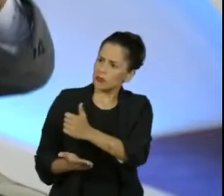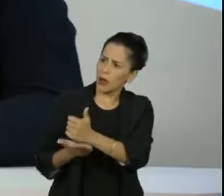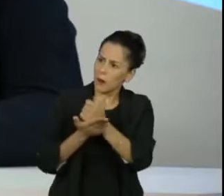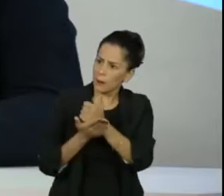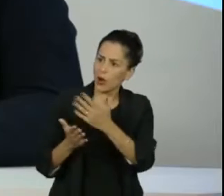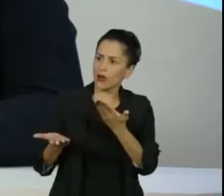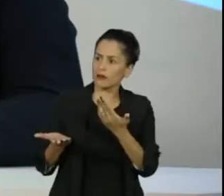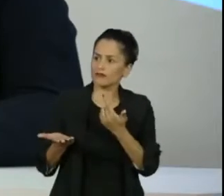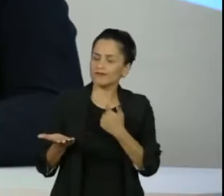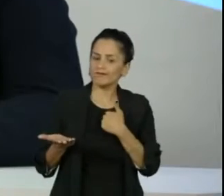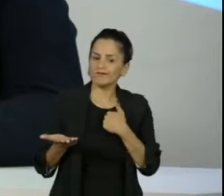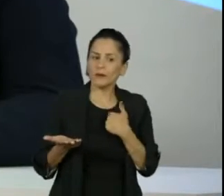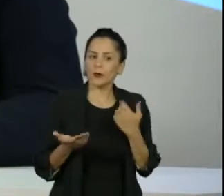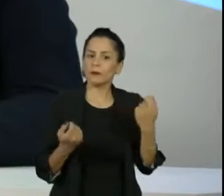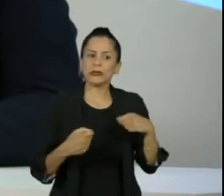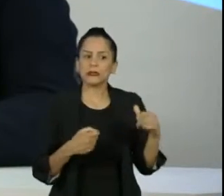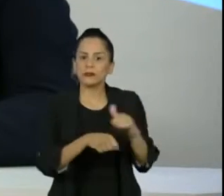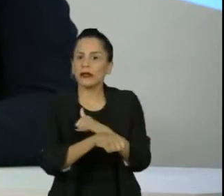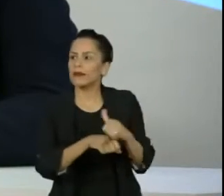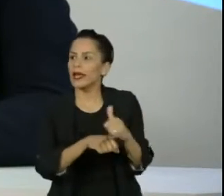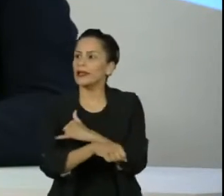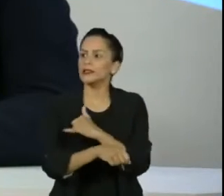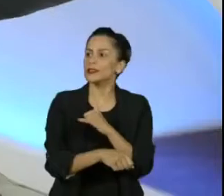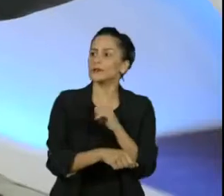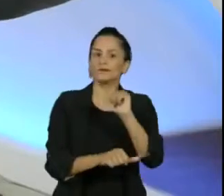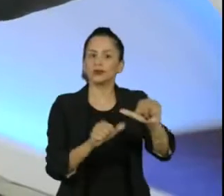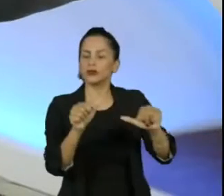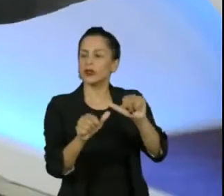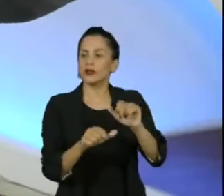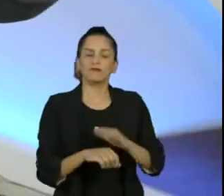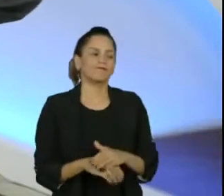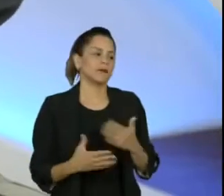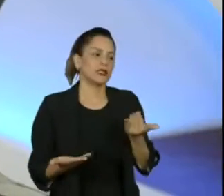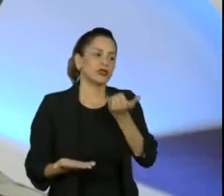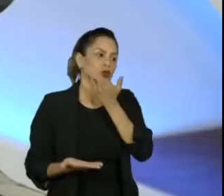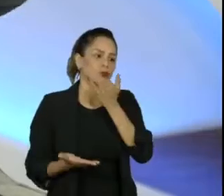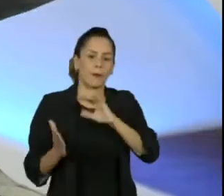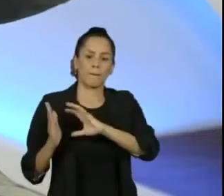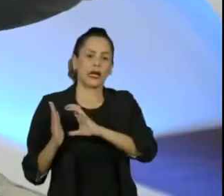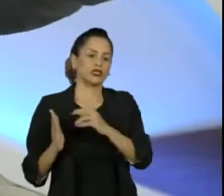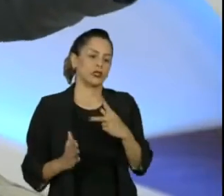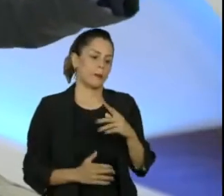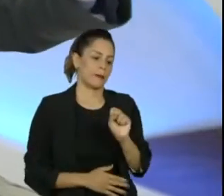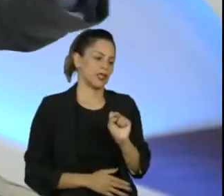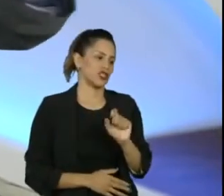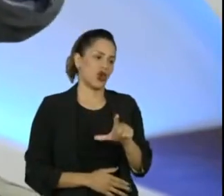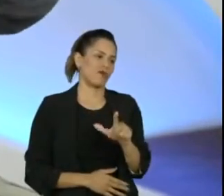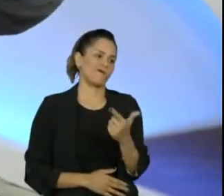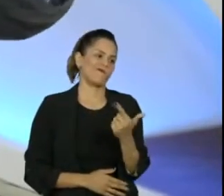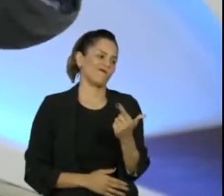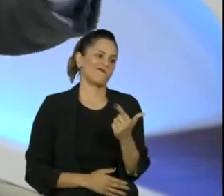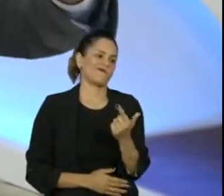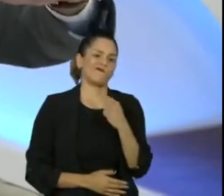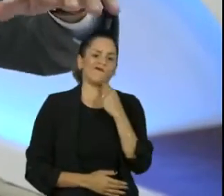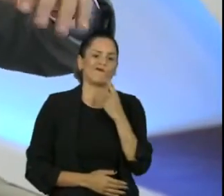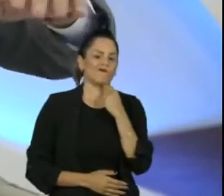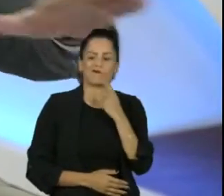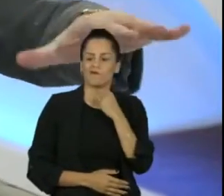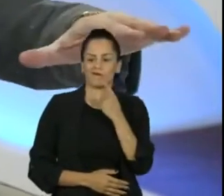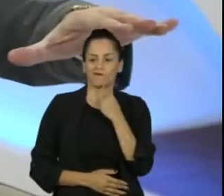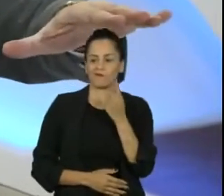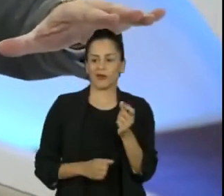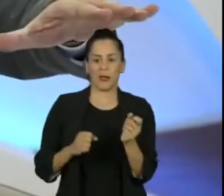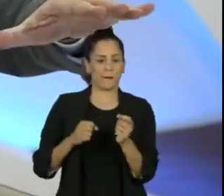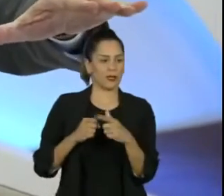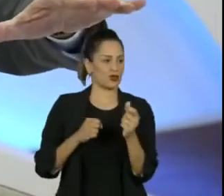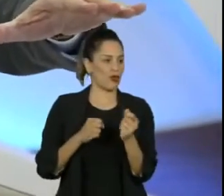acontecendo. Então, o caso do Patrus Ananias foi esse. PSOL não tem ninguém no meu governo. É mentira de propaganda política. Que, se tivesse gente